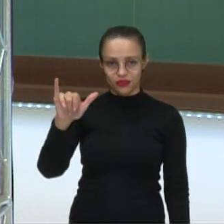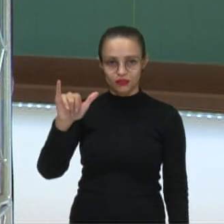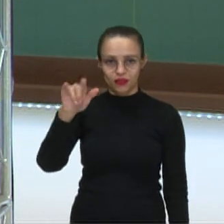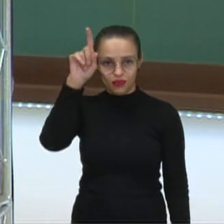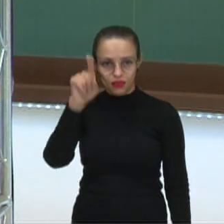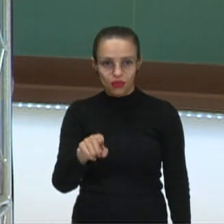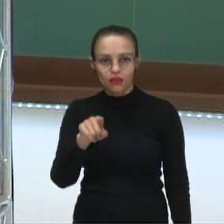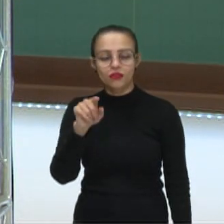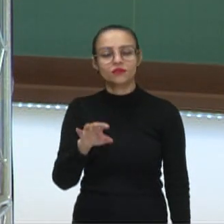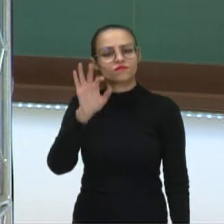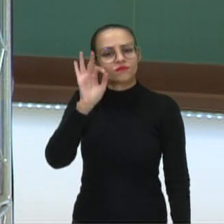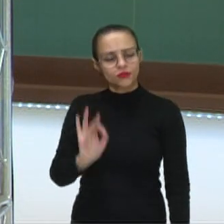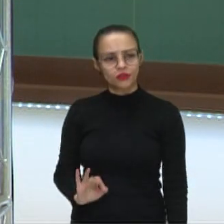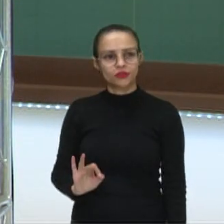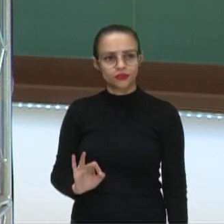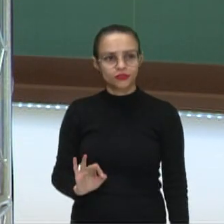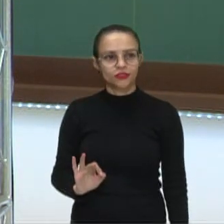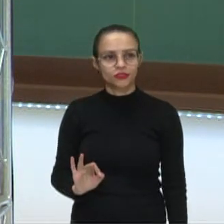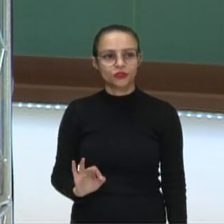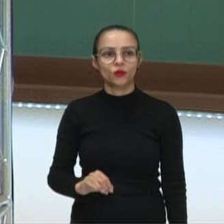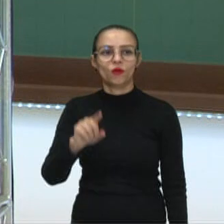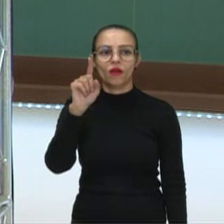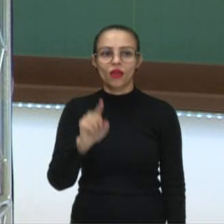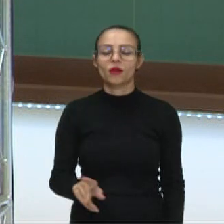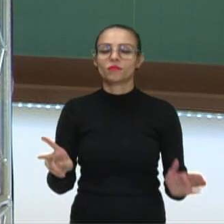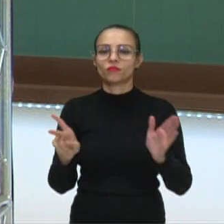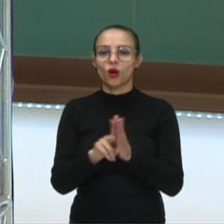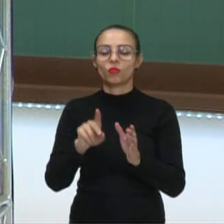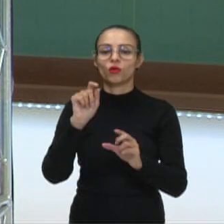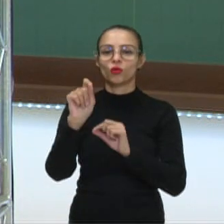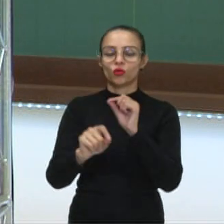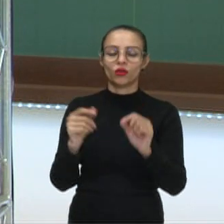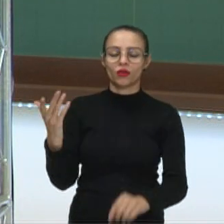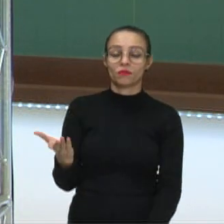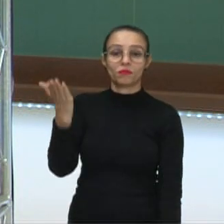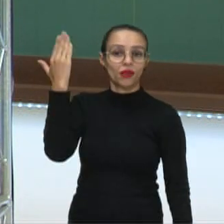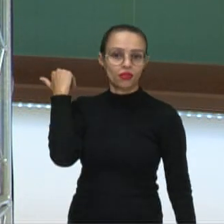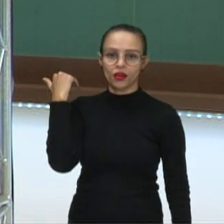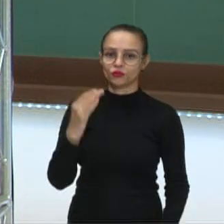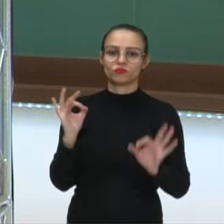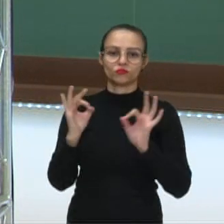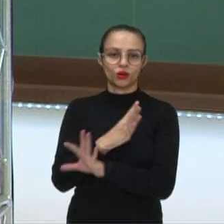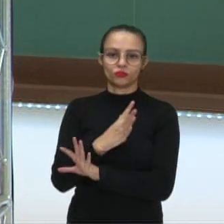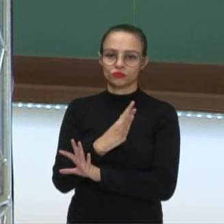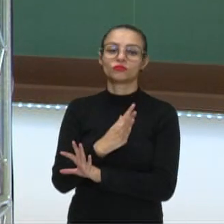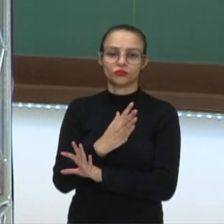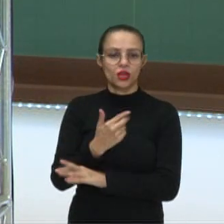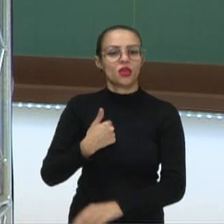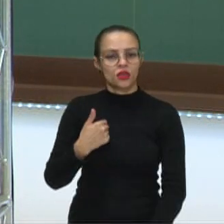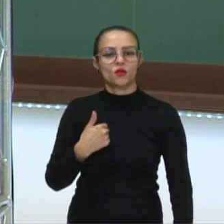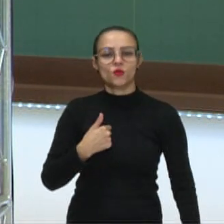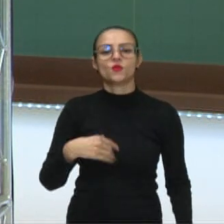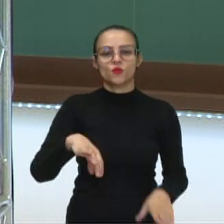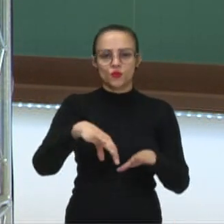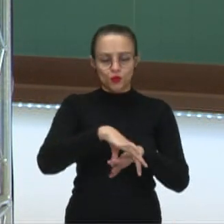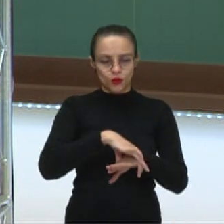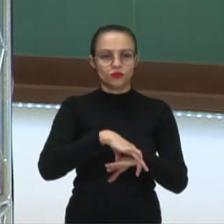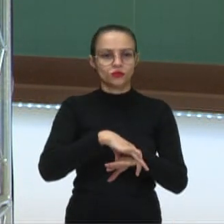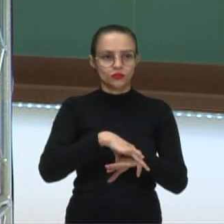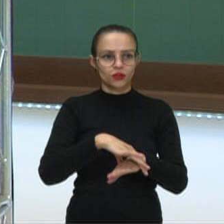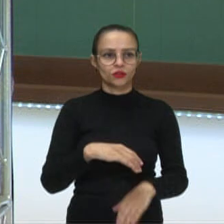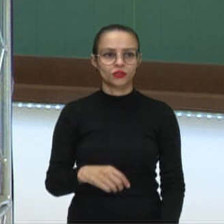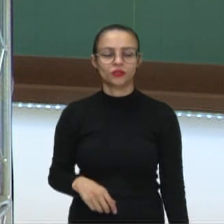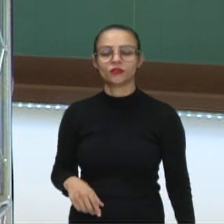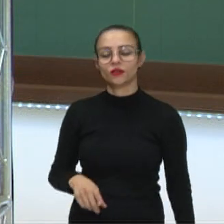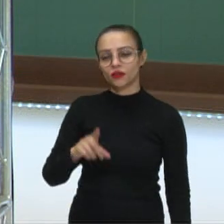cartaz. Então, eu estou falando de um pretérito, o quê? Perfeito, ó. Eu calcei. Eu tenho, no